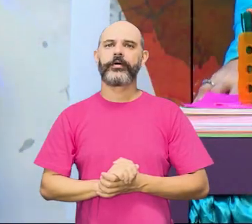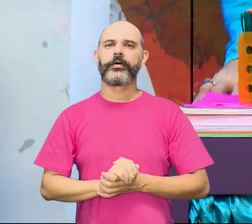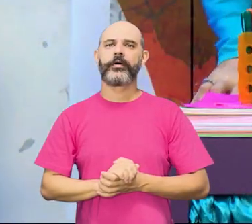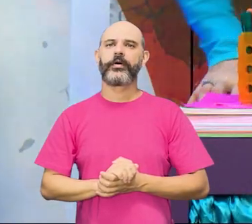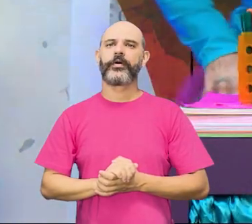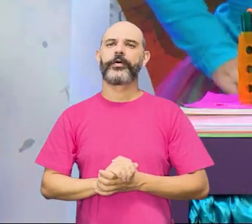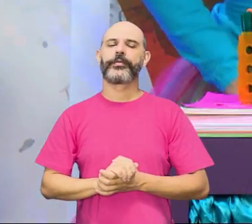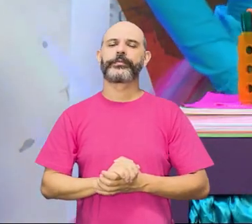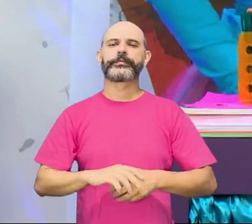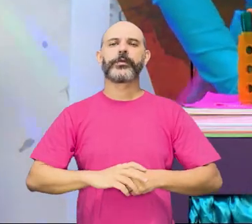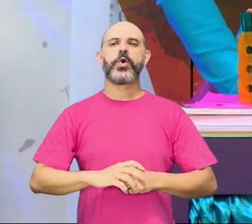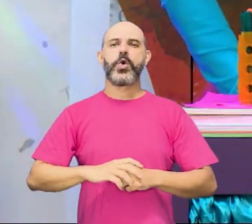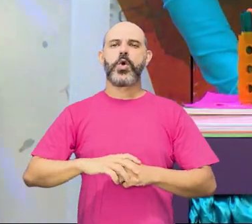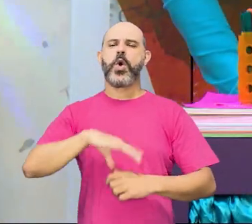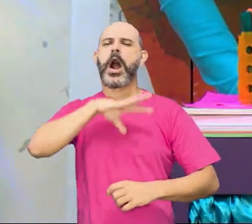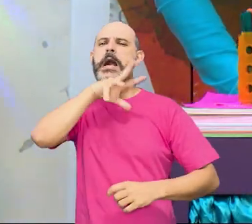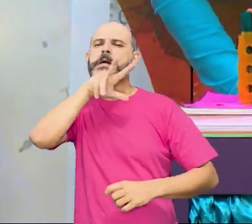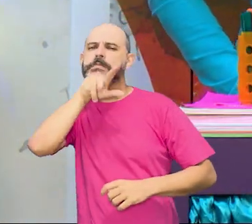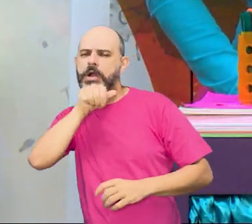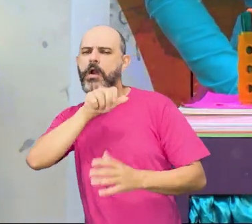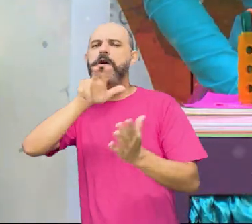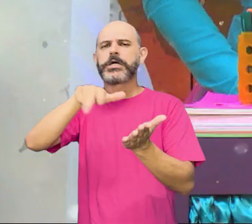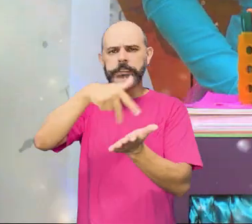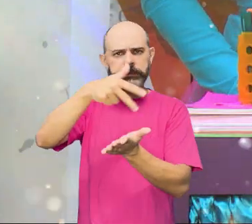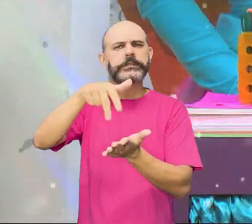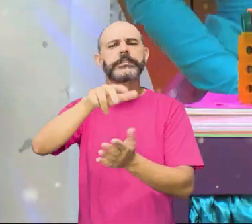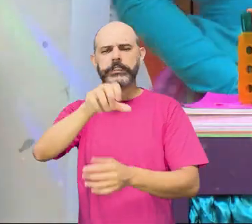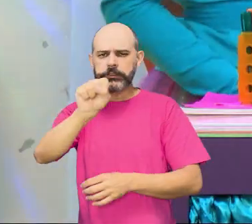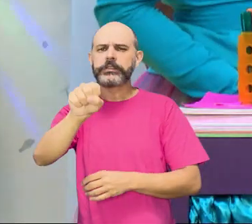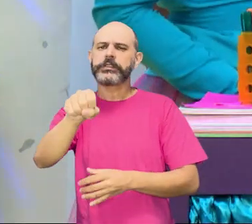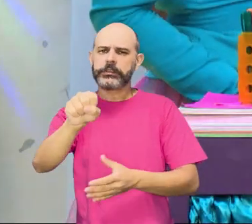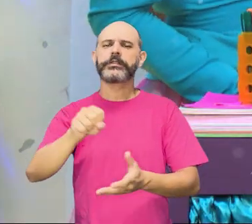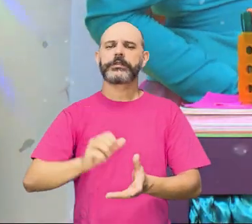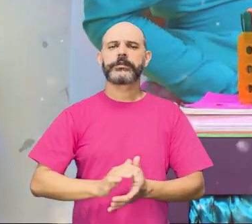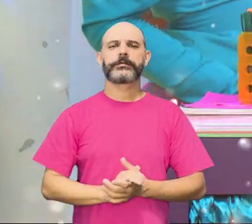O reino animal é muito dançante.